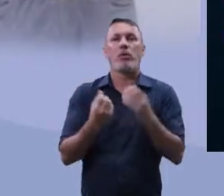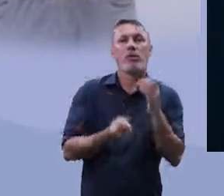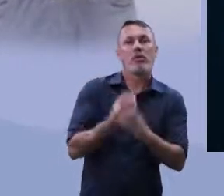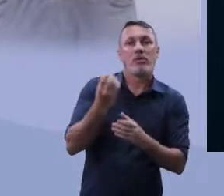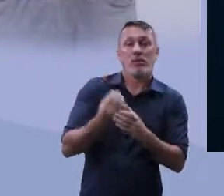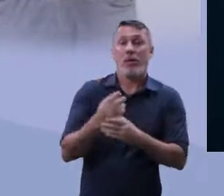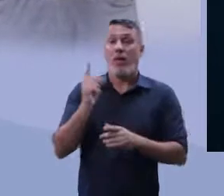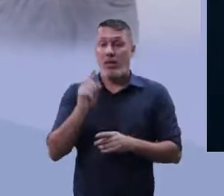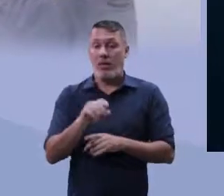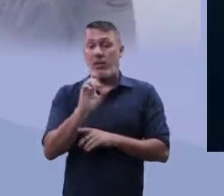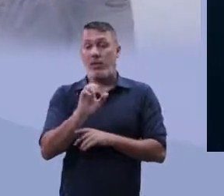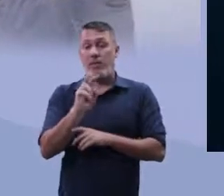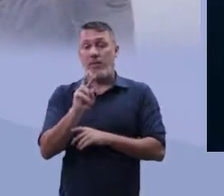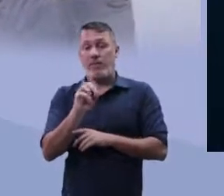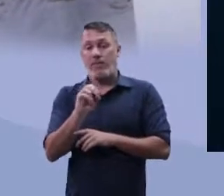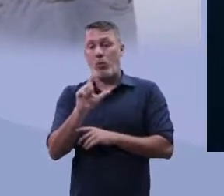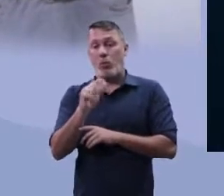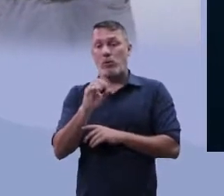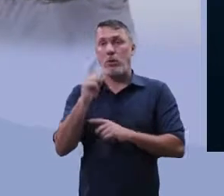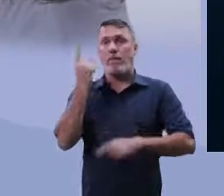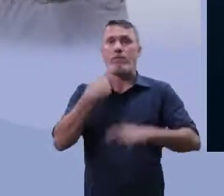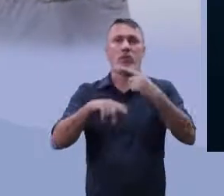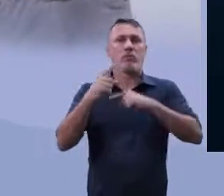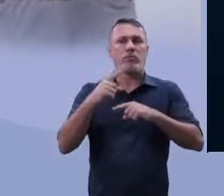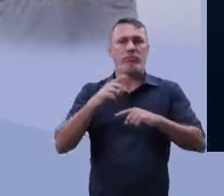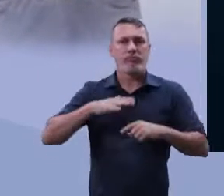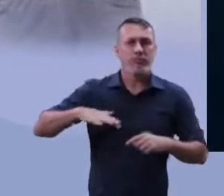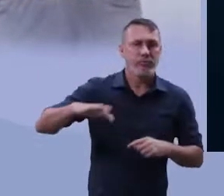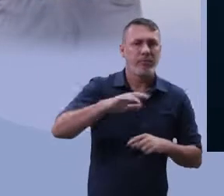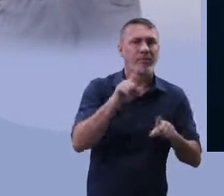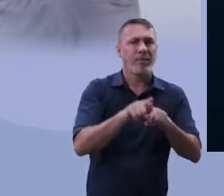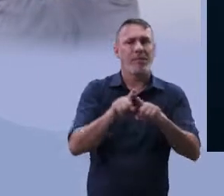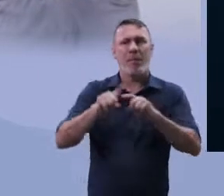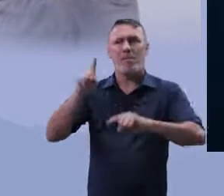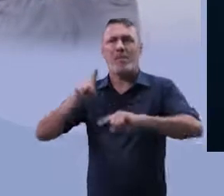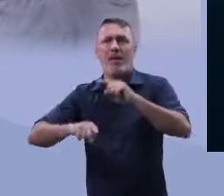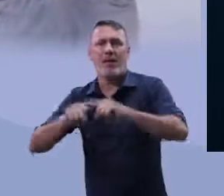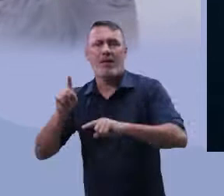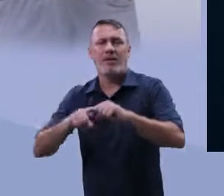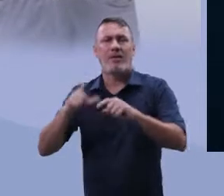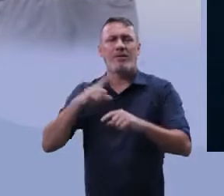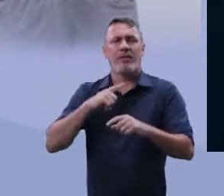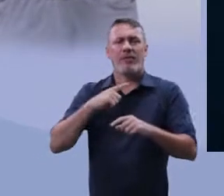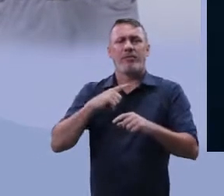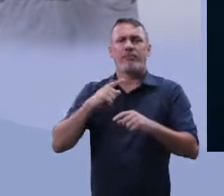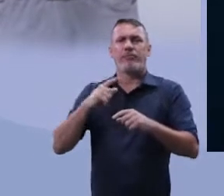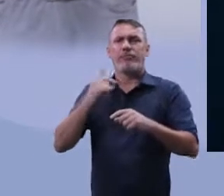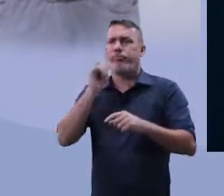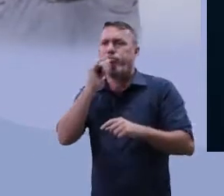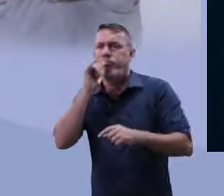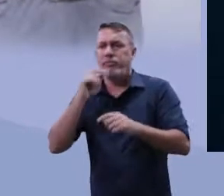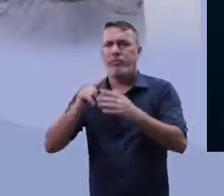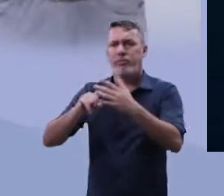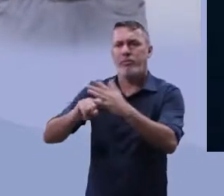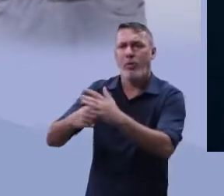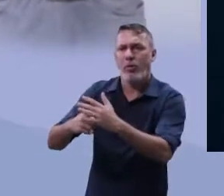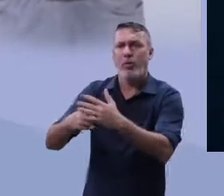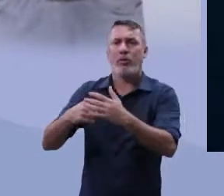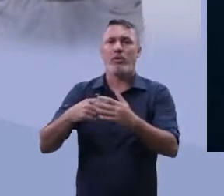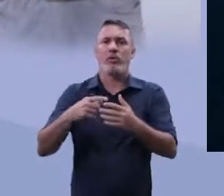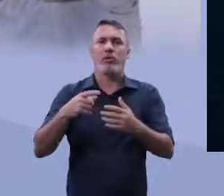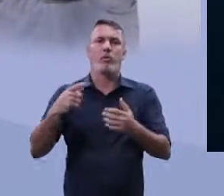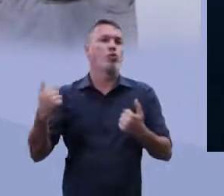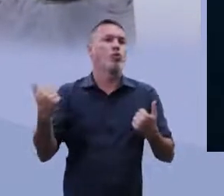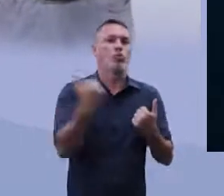processo. E aí, quando nós temos uma evolução e as máquinas a vapor, principalmente, começam a substituir